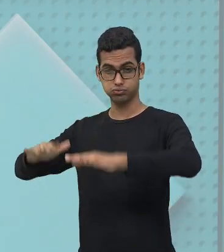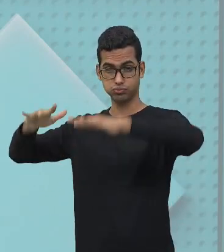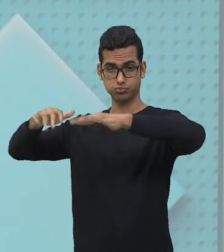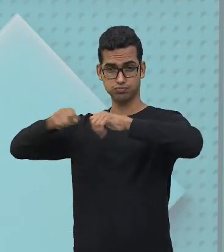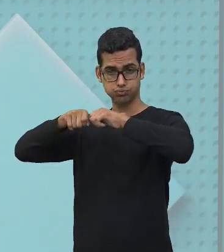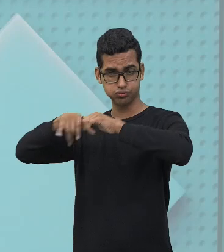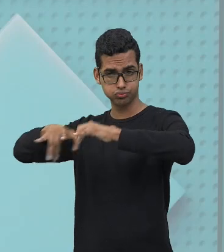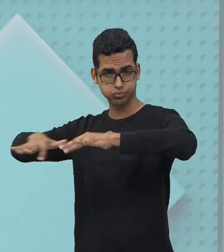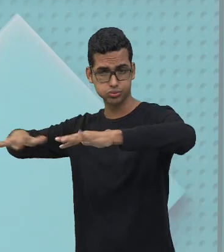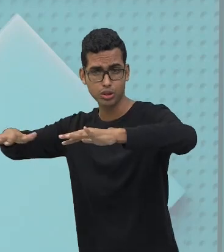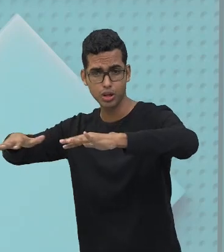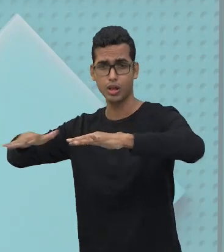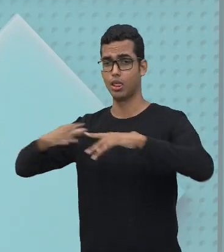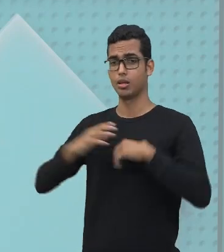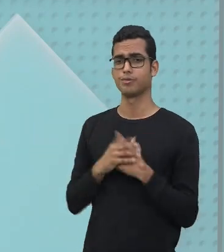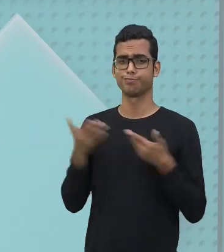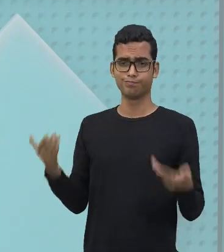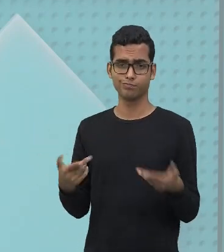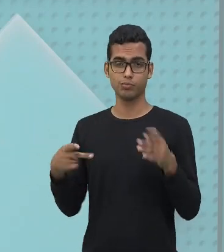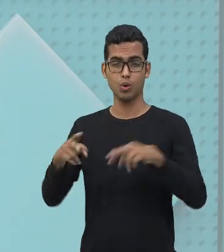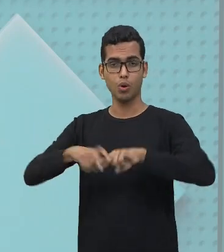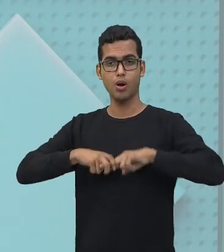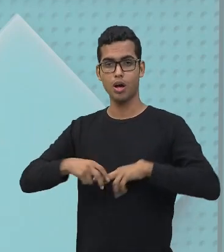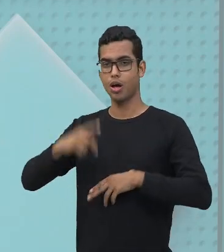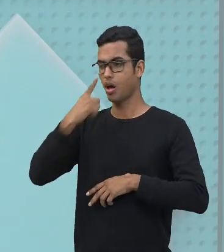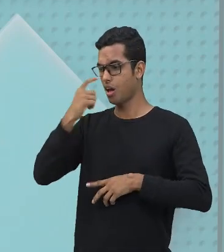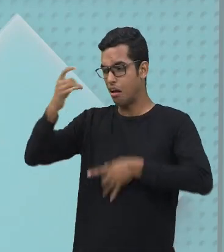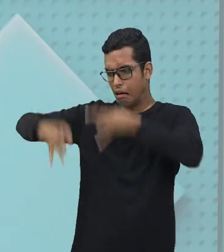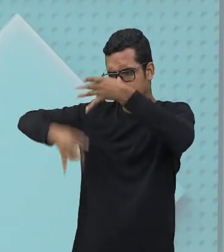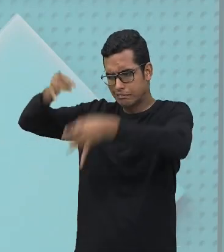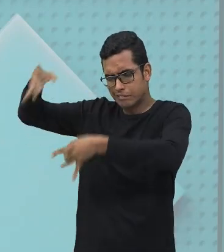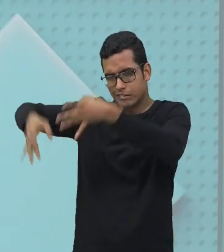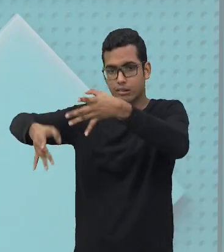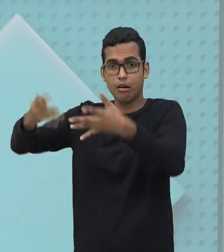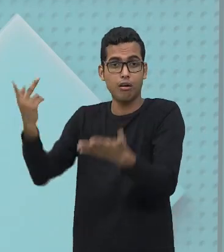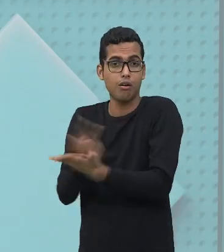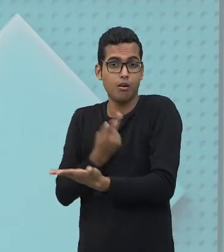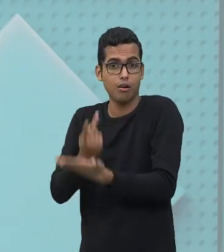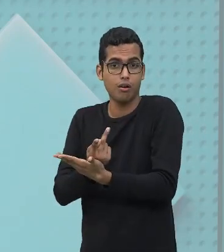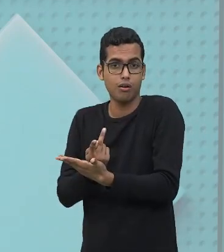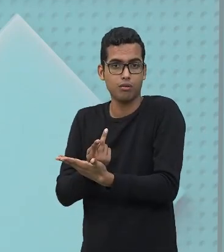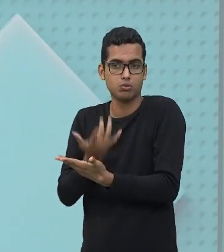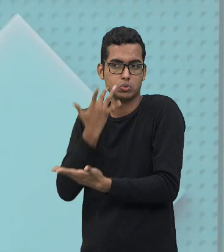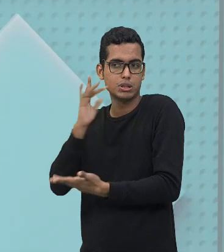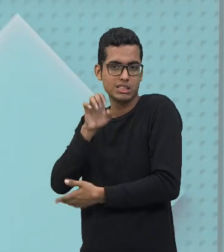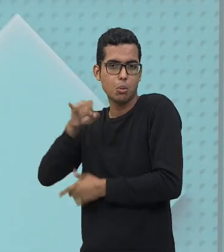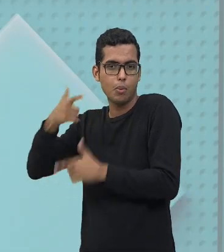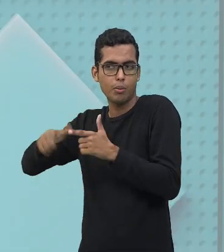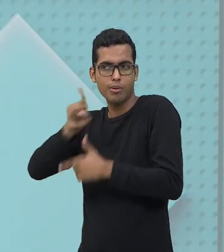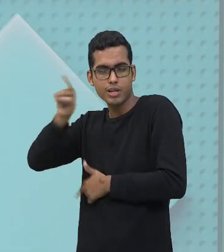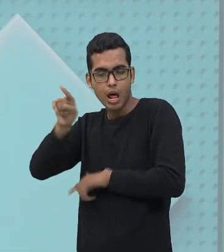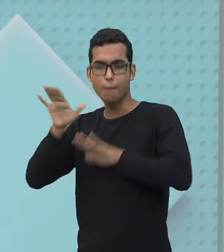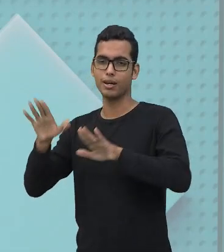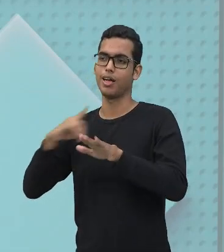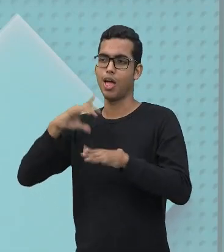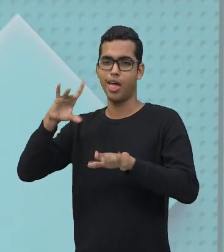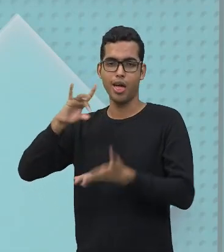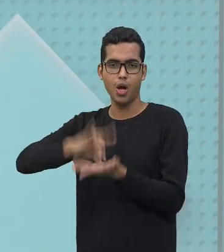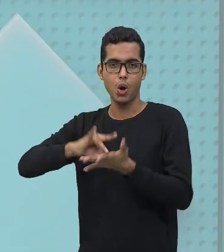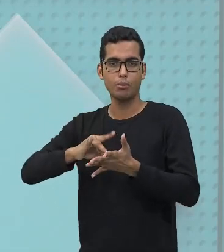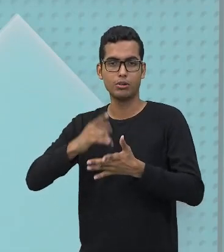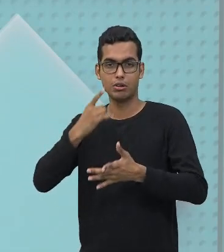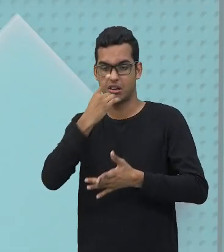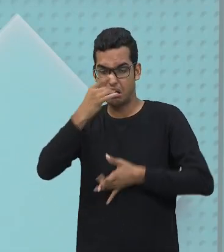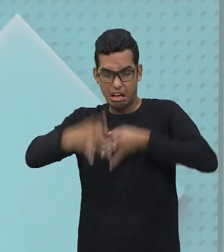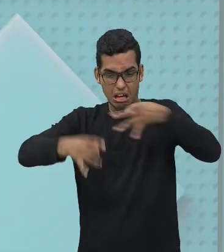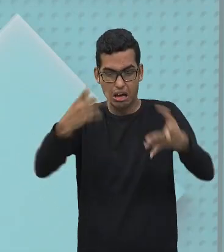de lixo de forma irregular. Não que seja esse o problema do Rio Grande do Sul, mas contribui, certo? Então, dentro do